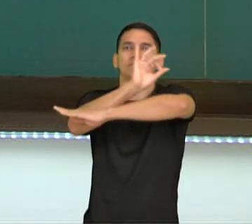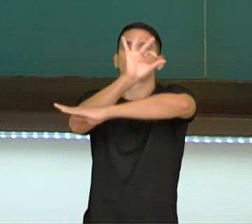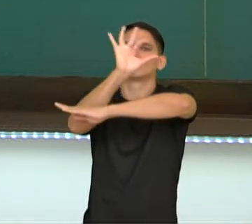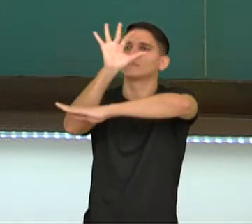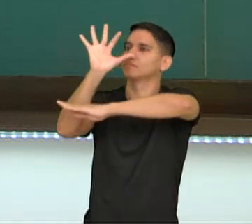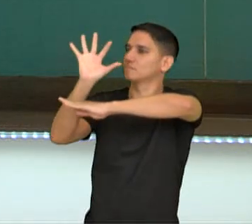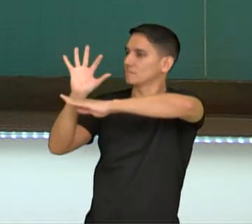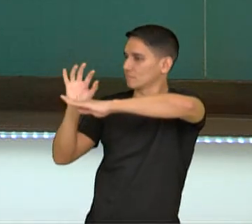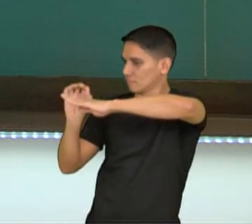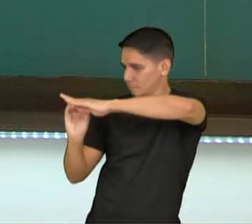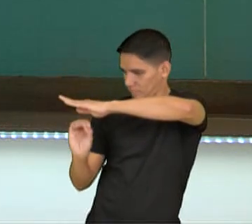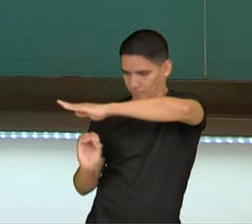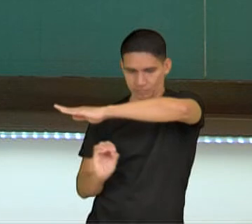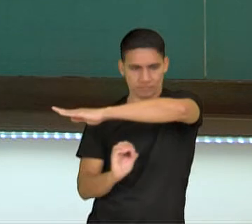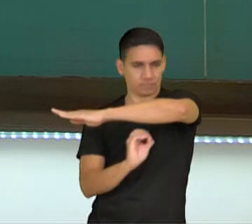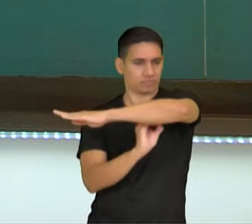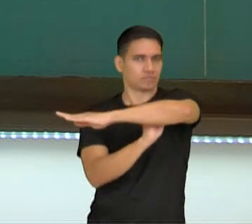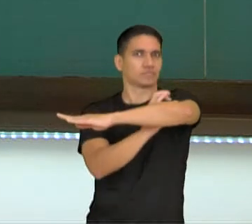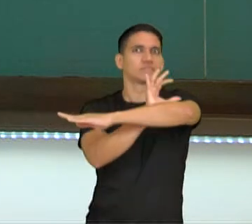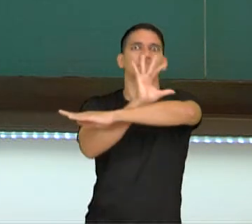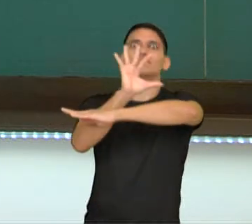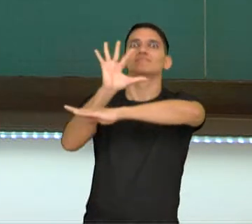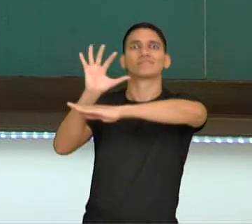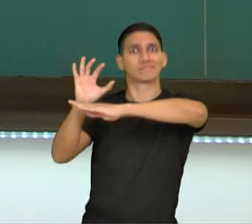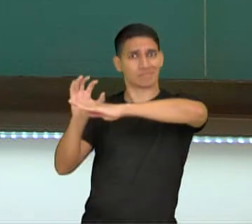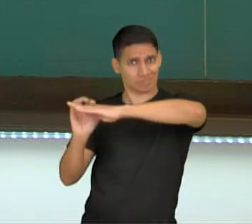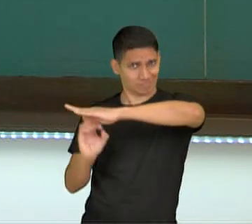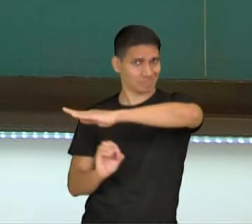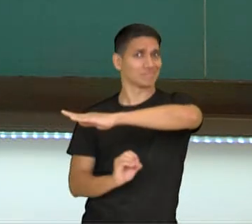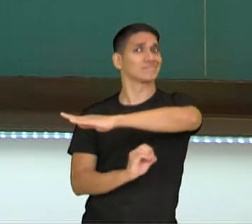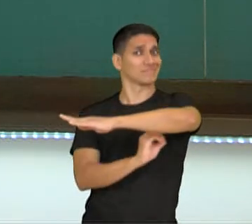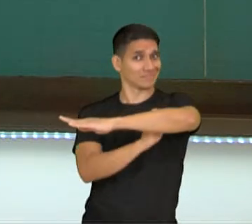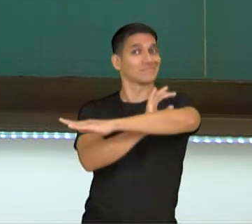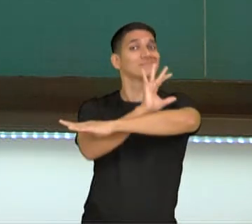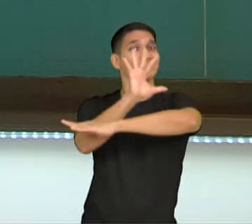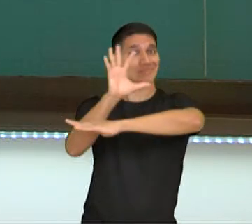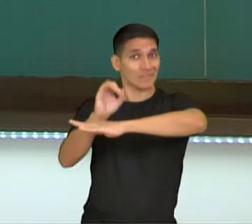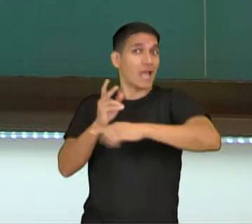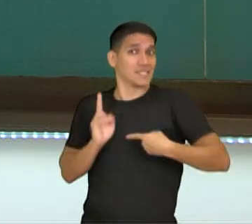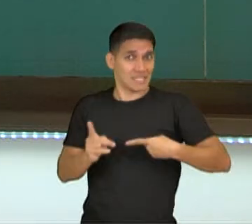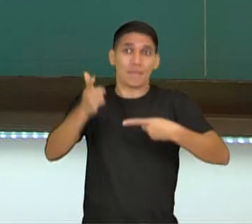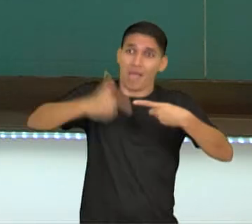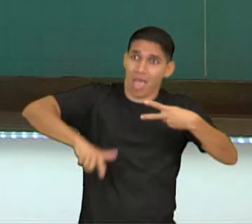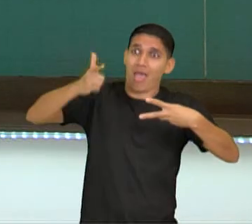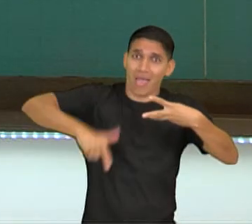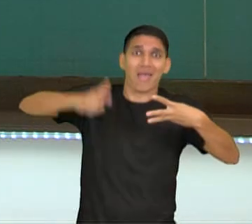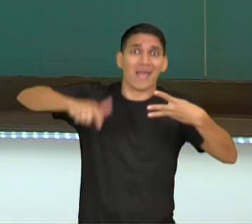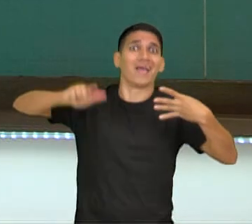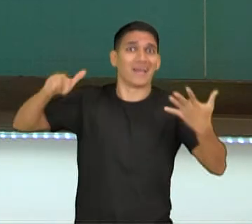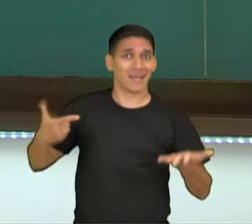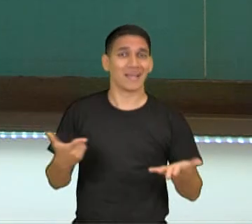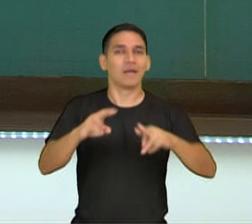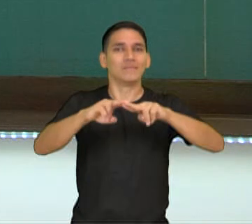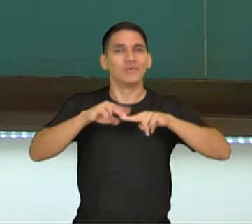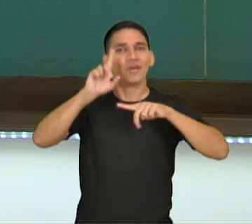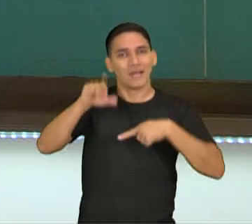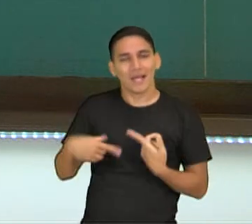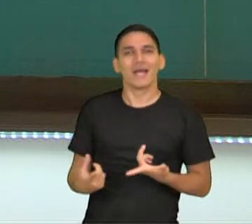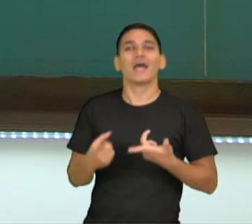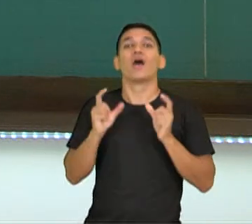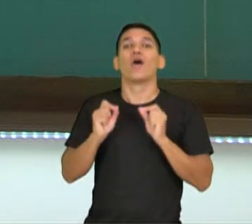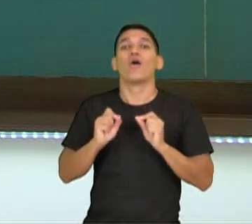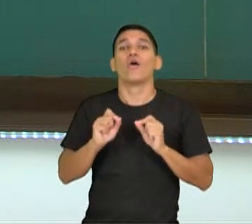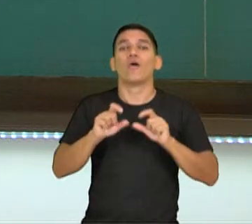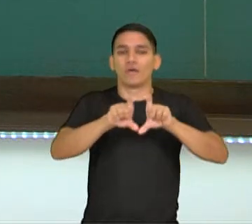noite, amanhece, vem a noite. É um período do dia. Então, aqui nós temos um período que é chamado de período